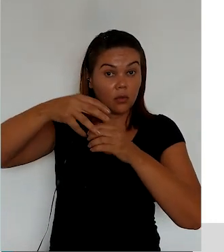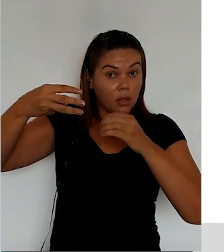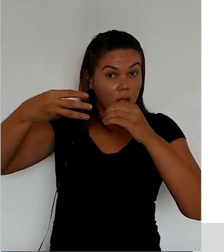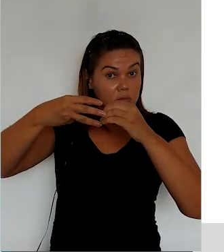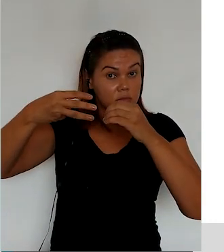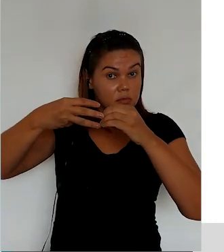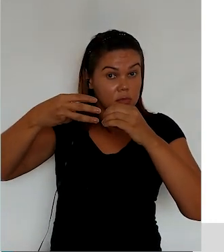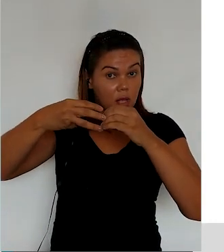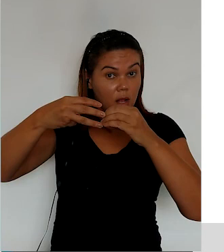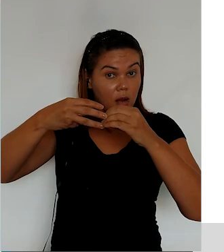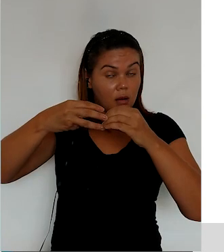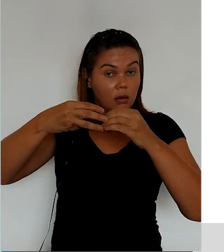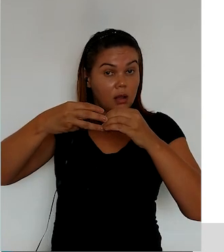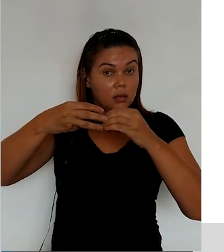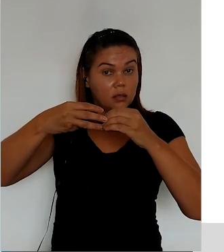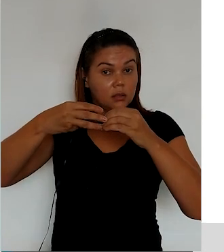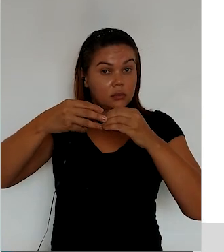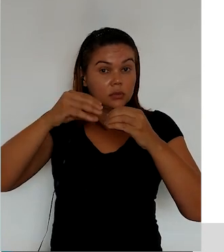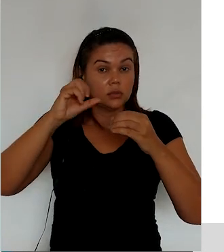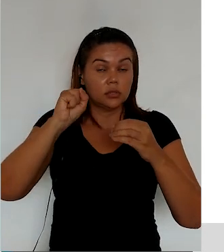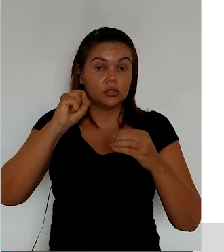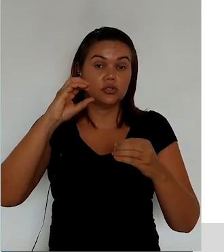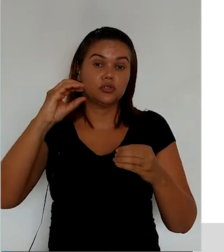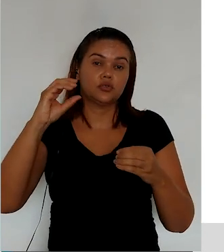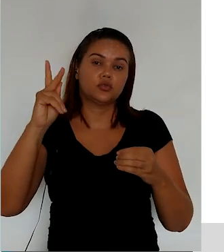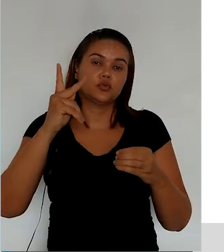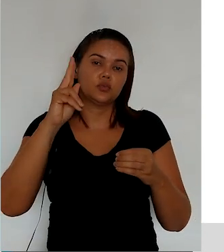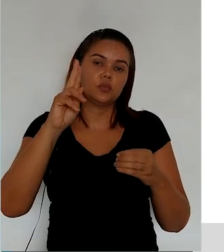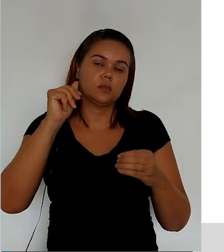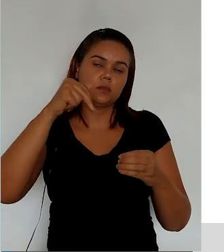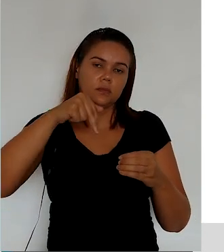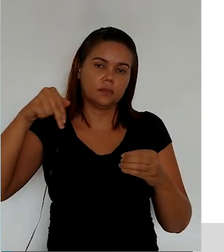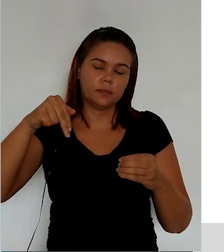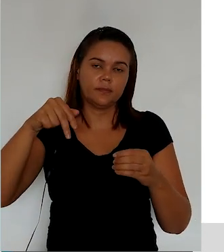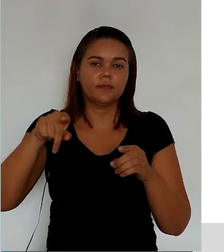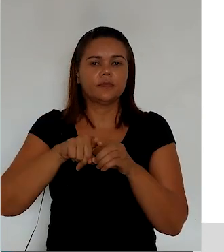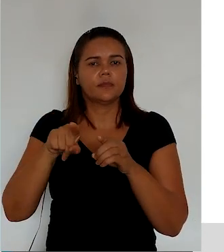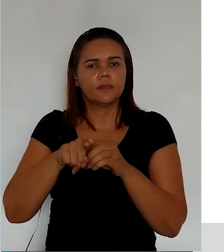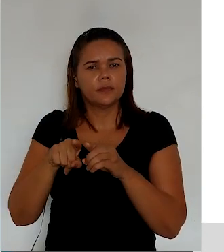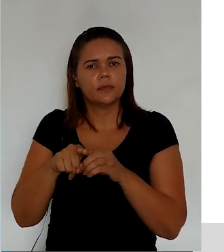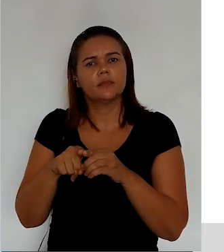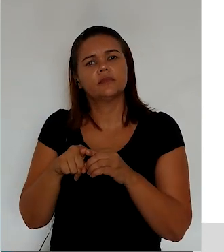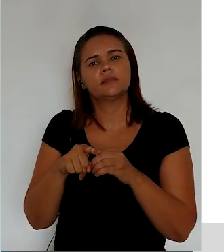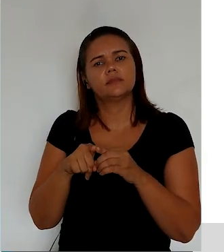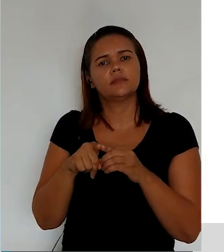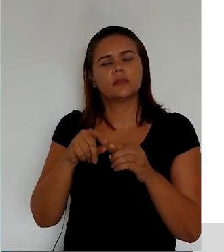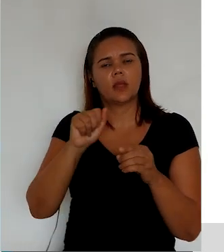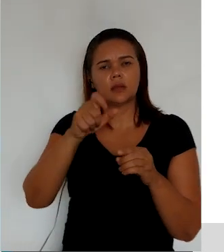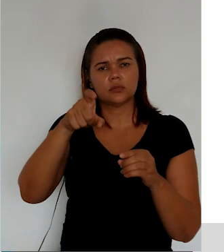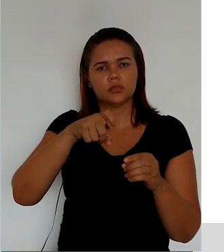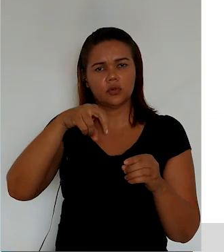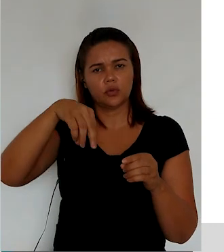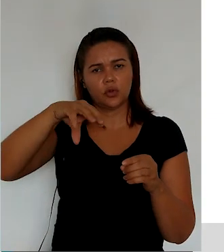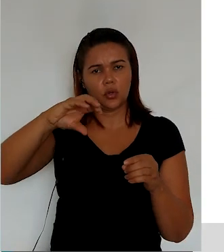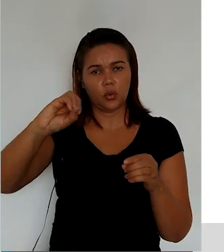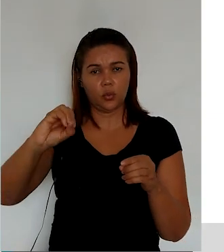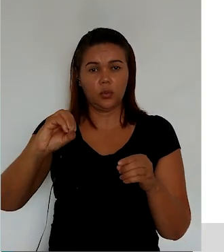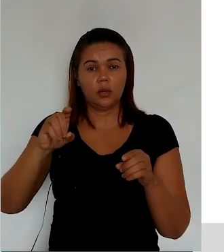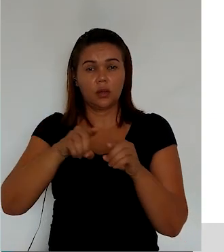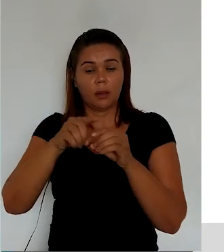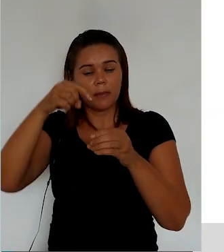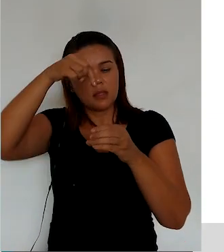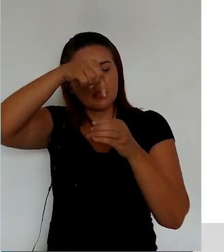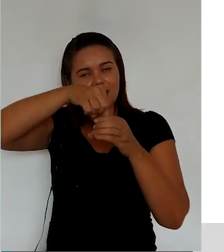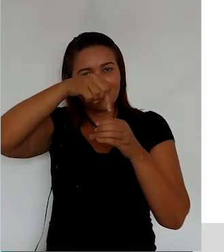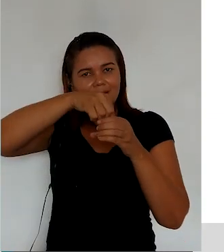celular da célula de Schwann sobre o axônio determinado pelo mesaxônio